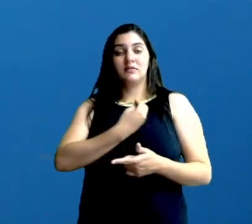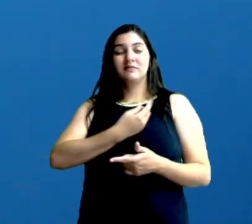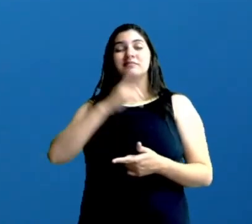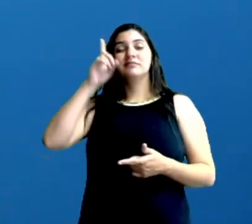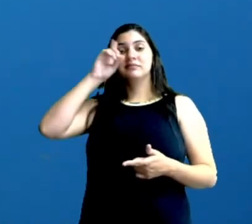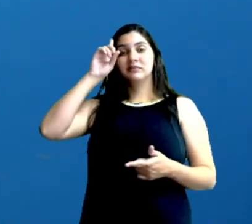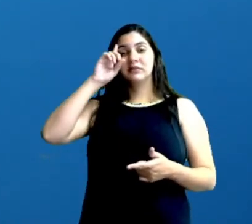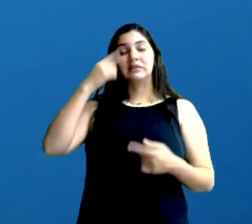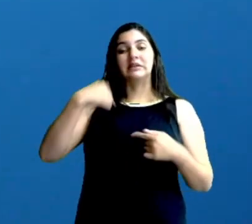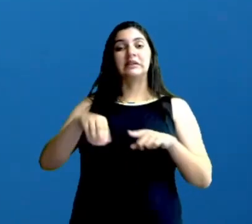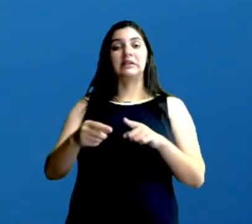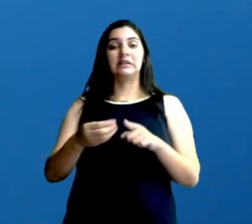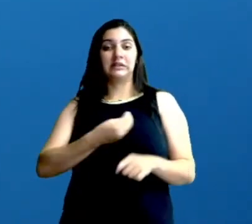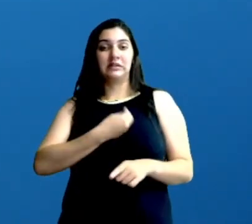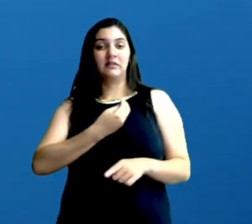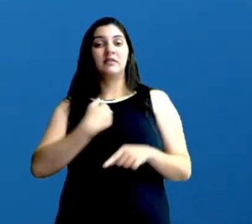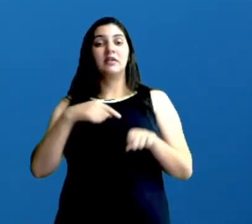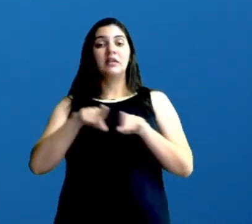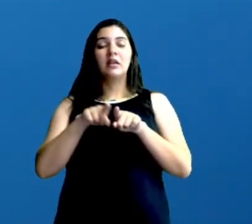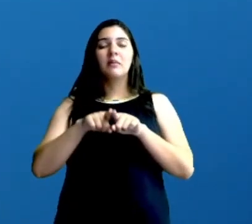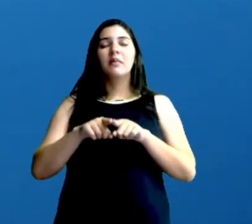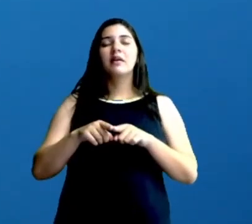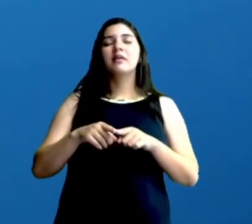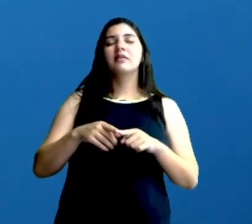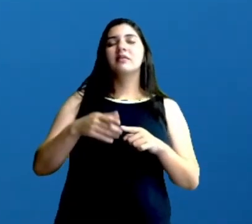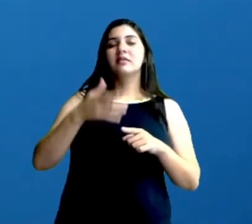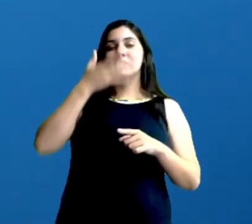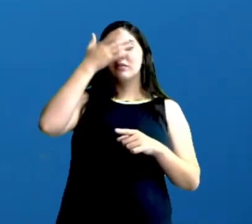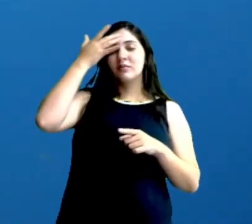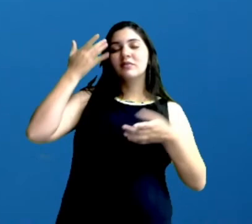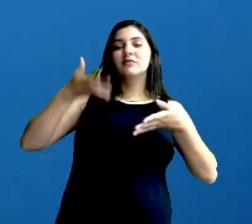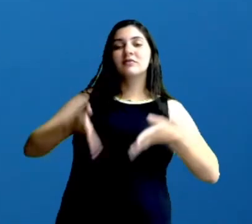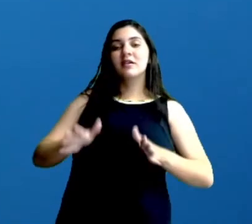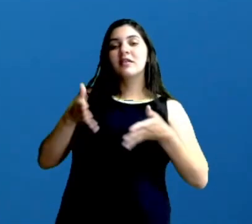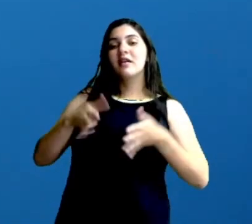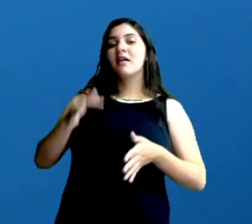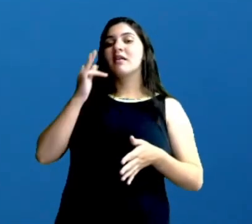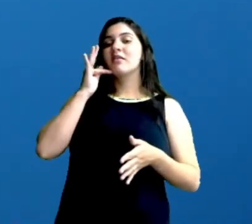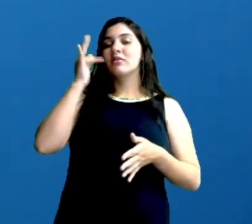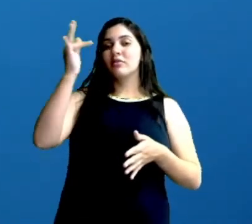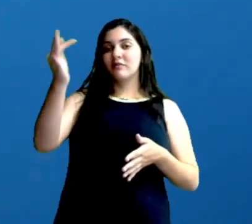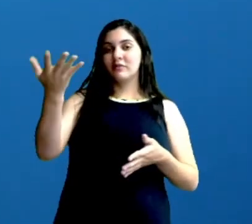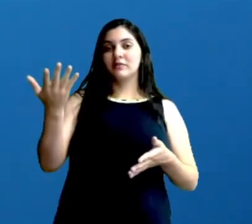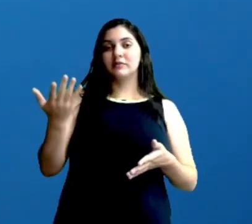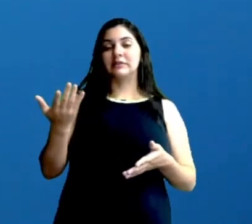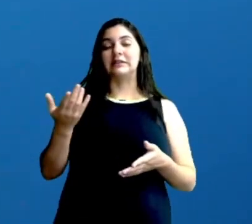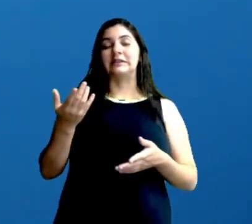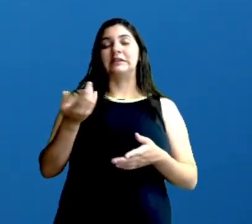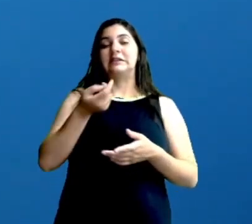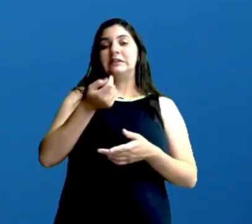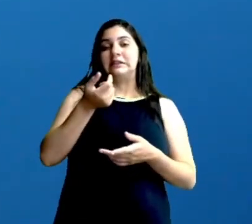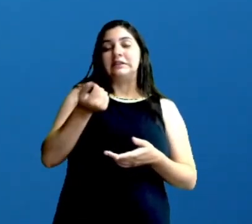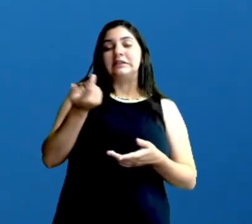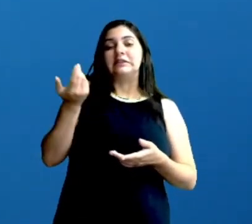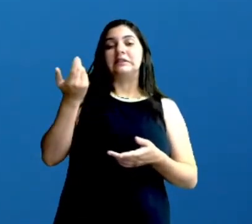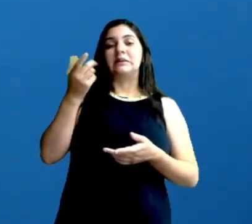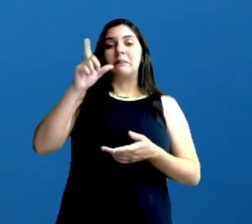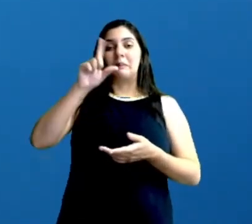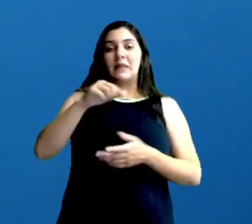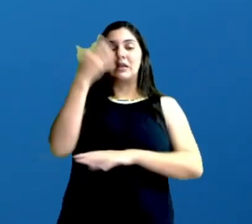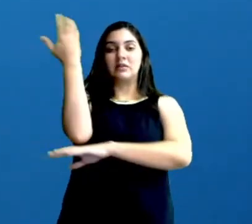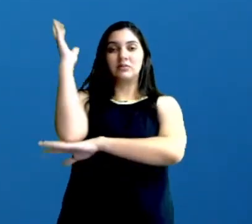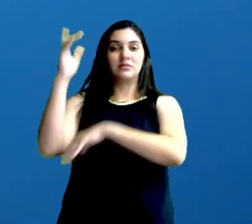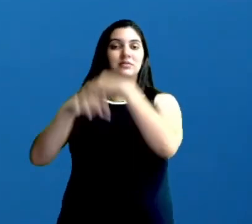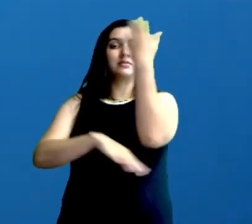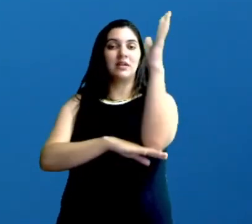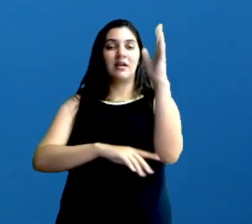cotidiana e a vida também nas próximas gerações, né, gente? A gente vendo aí cada vez menos árvores e mais casas, cada vez